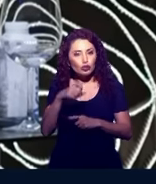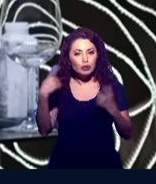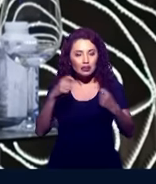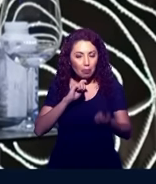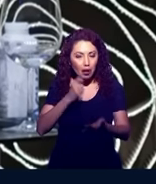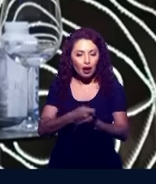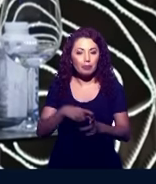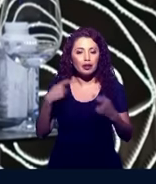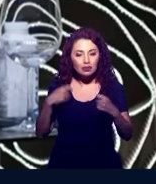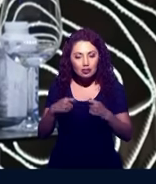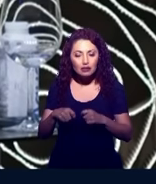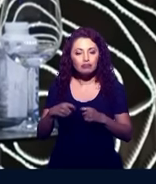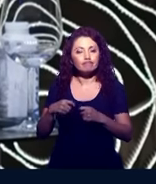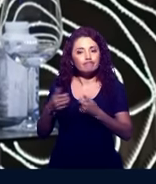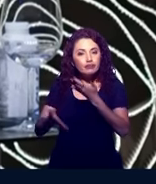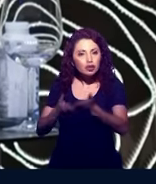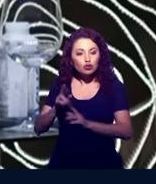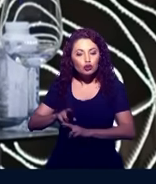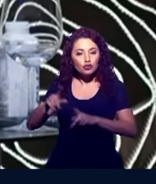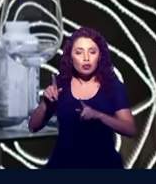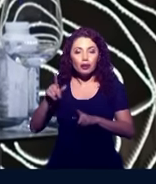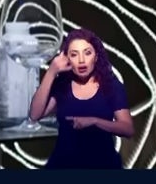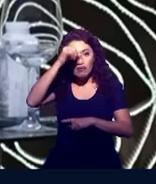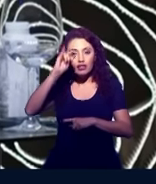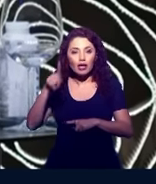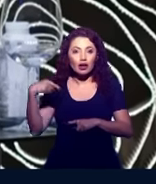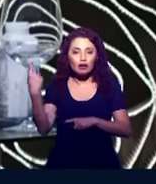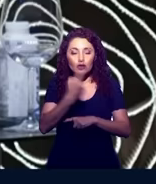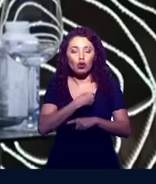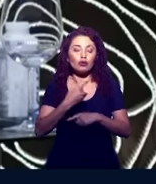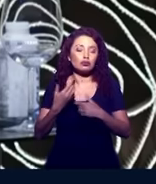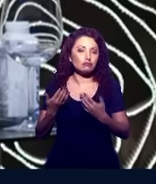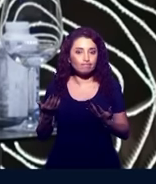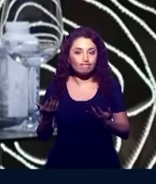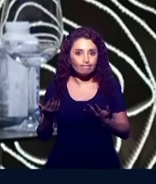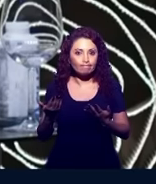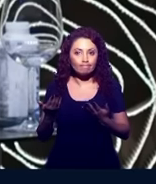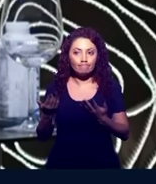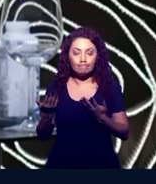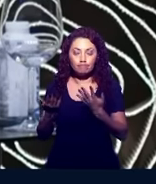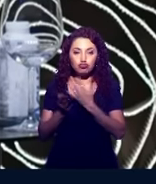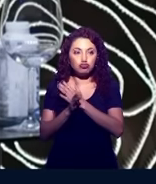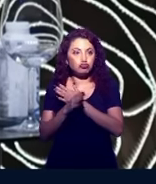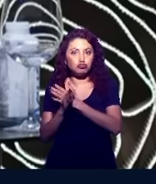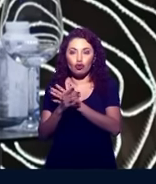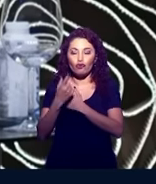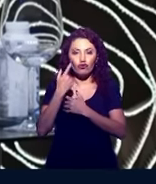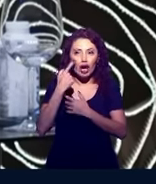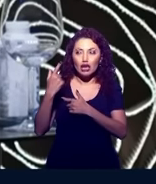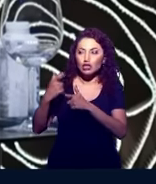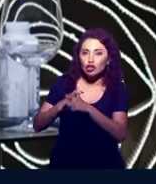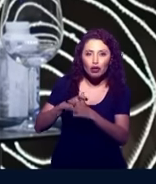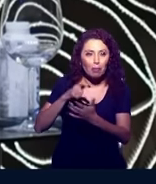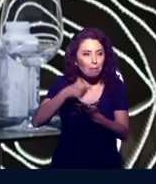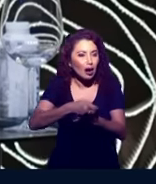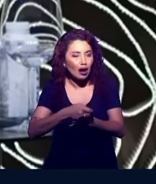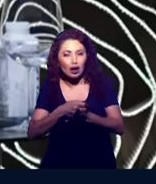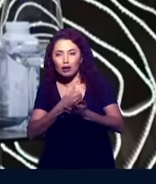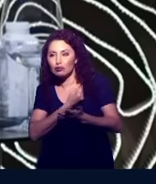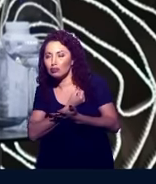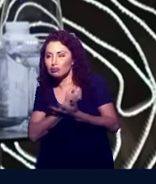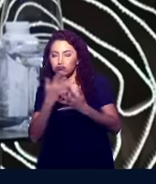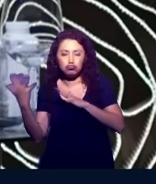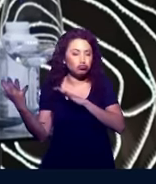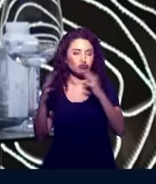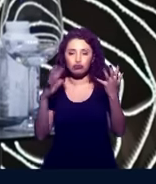diferenciado para que nós não nos percamos nesse Manancial de números sem saber o que que de fato